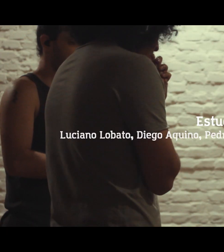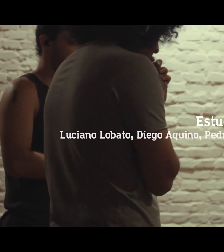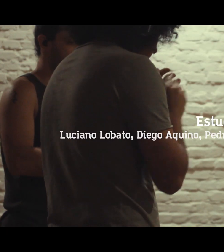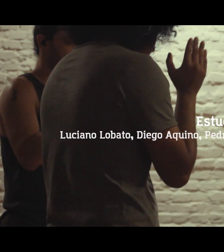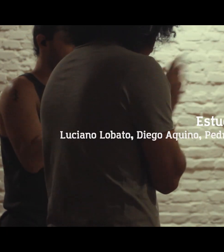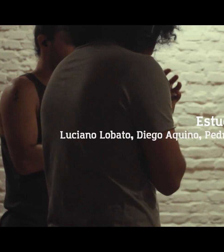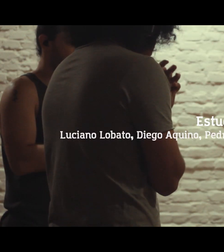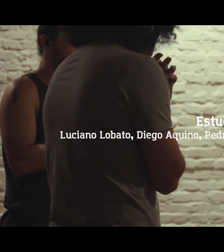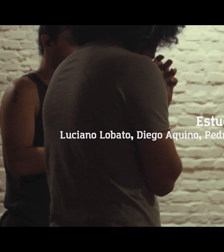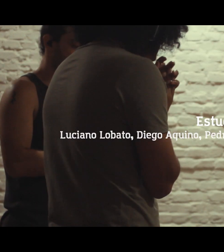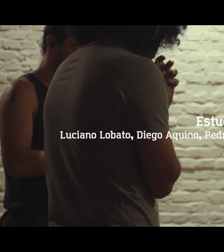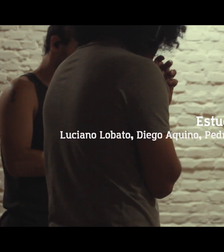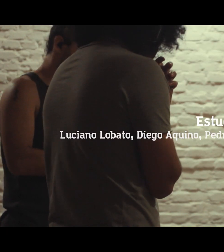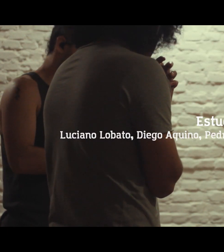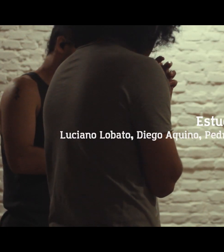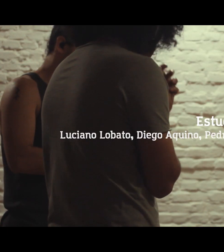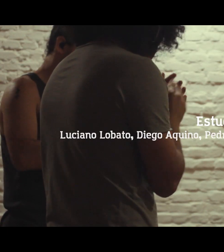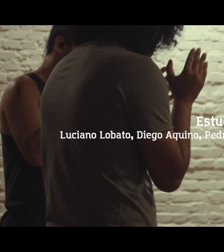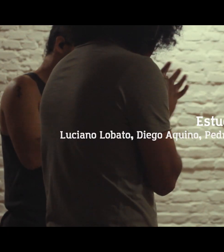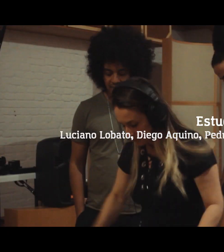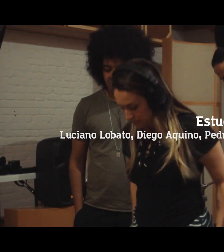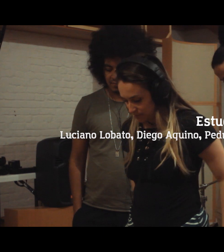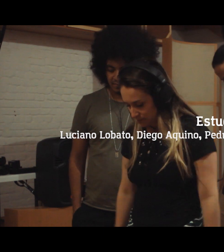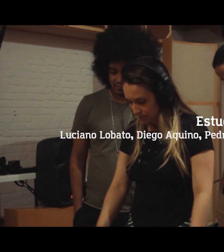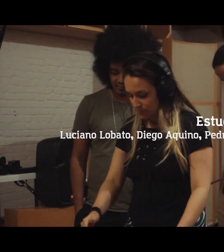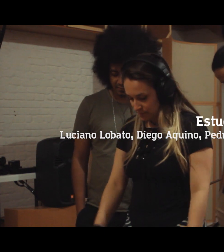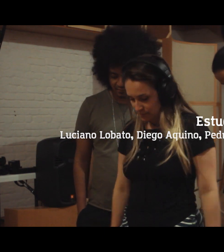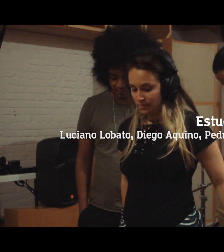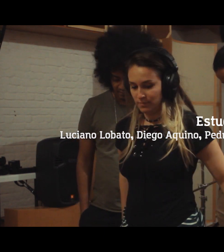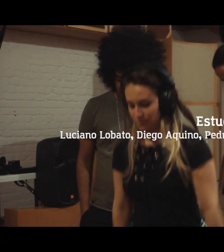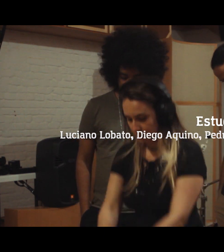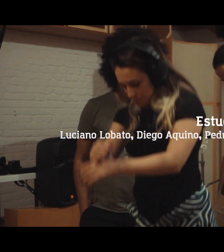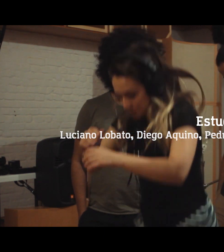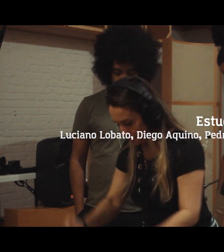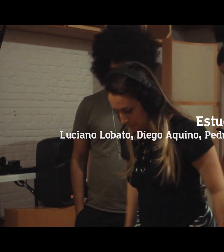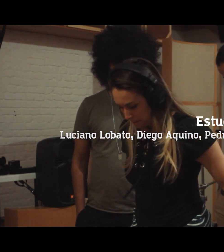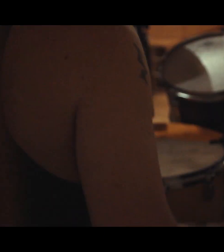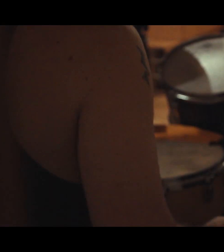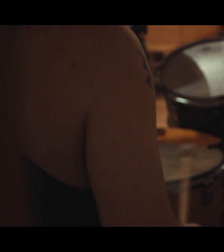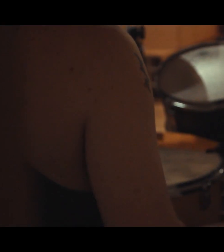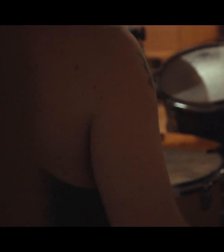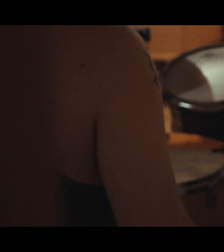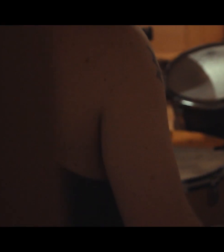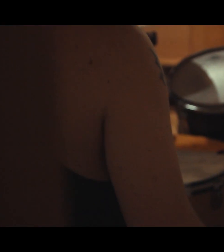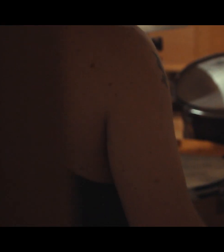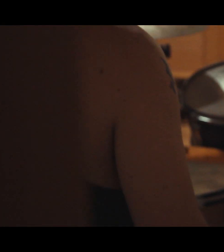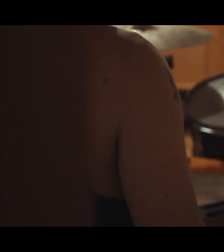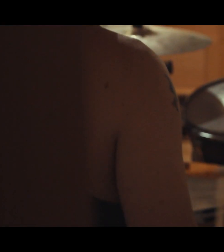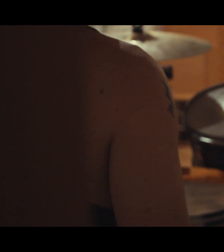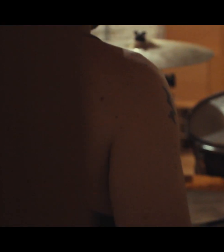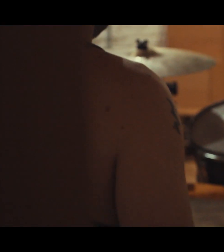Estúdio Antifu de São Paulo. Luciano Lobato, Diego Aquino, Pedro Curvelo e Luísa. Gravam palmas. Visto de costas,